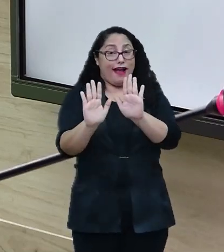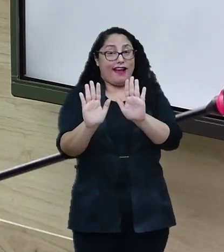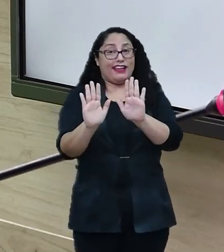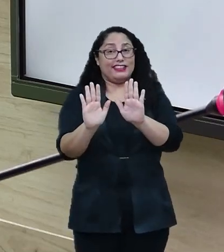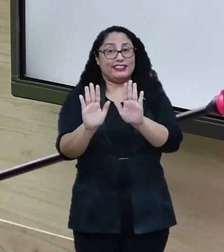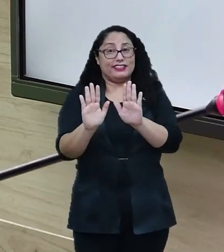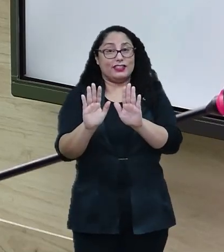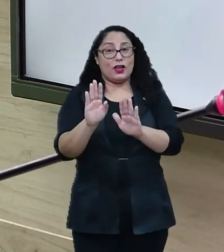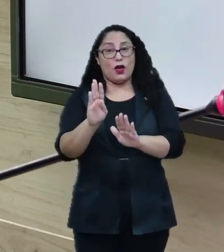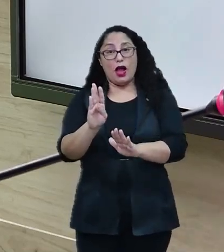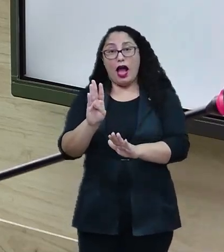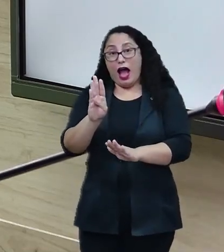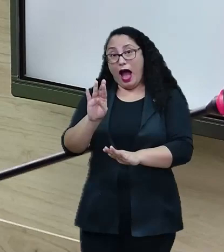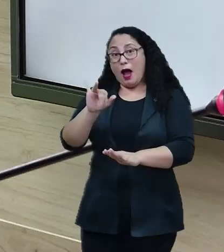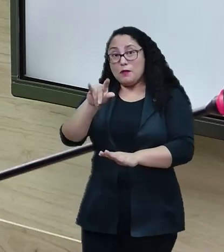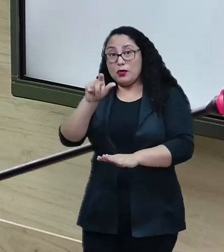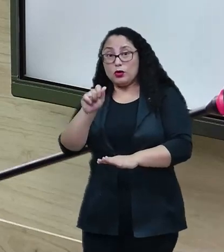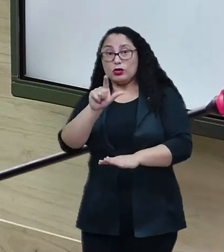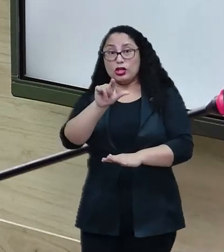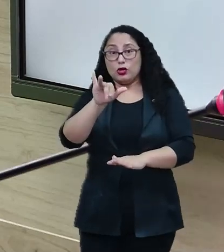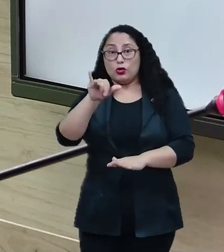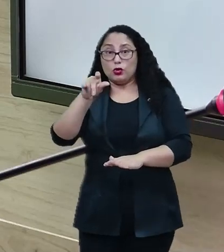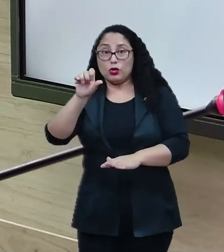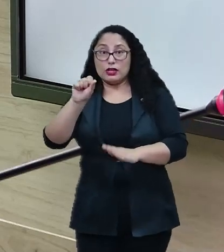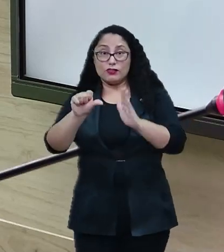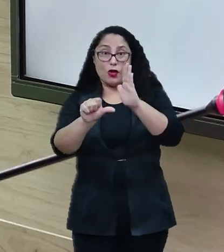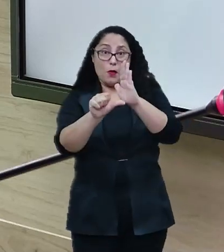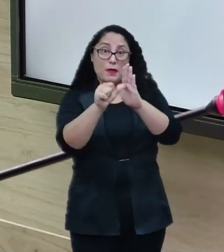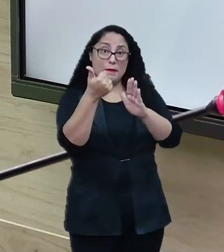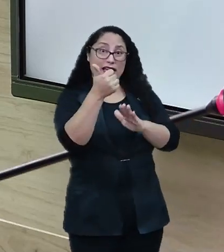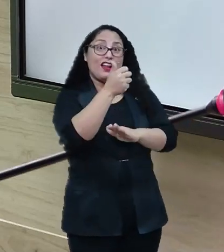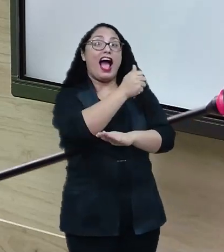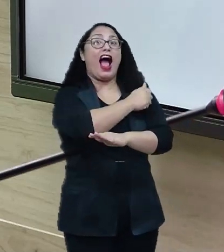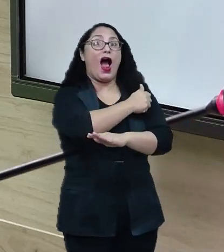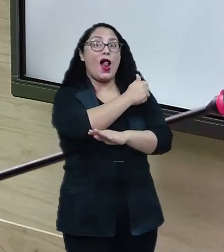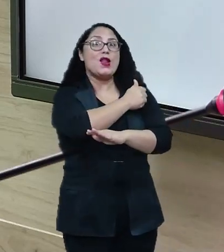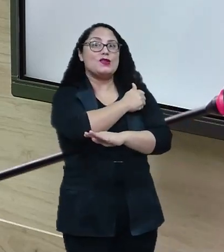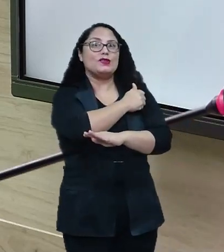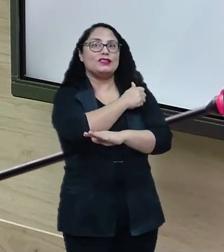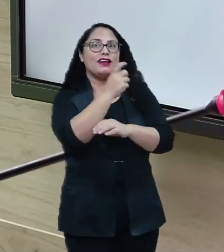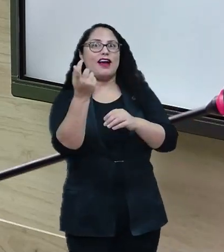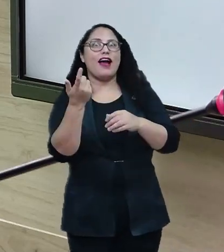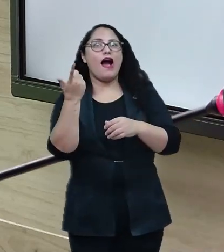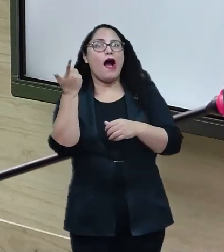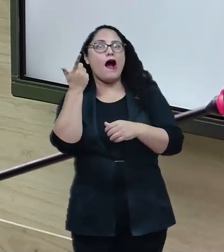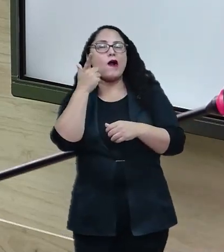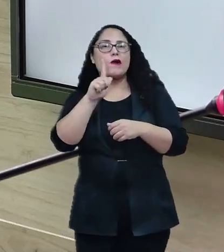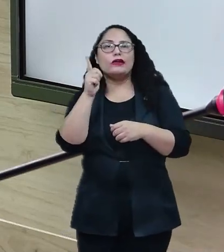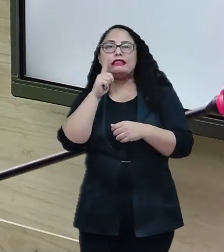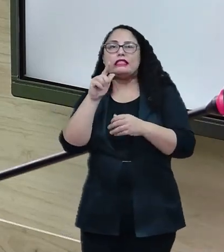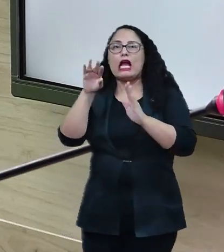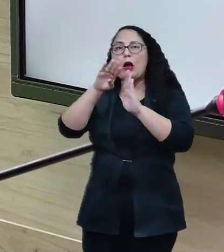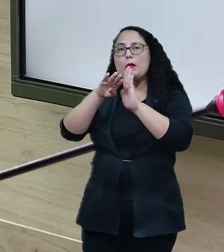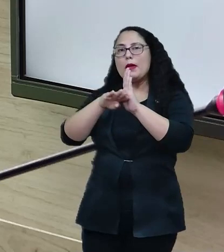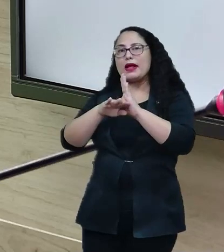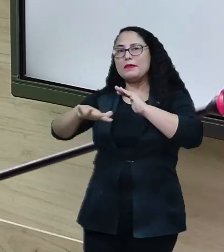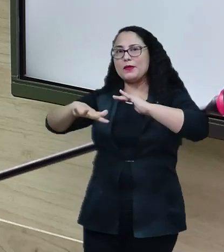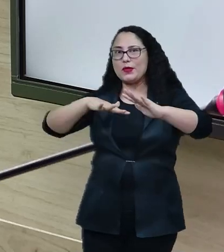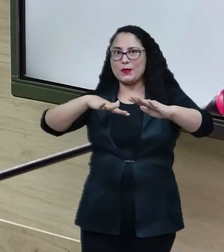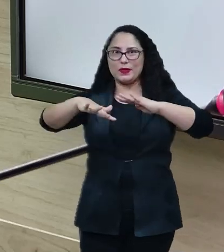Mas a Bruna e o Lucas foram os primeiros estudantes a retomar, digamos assim, os programas de